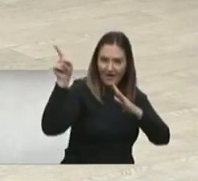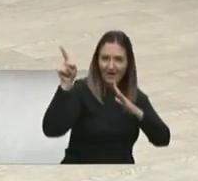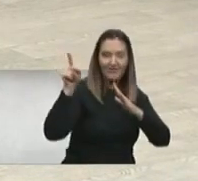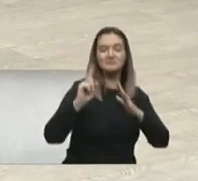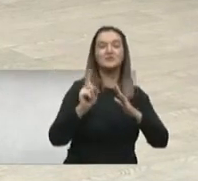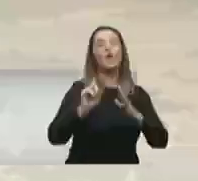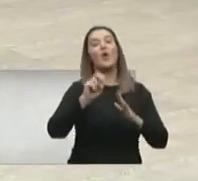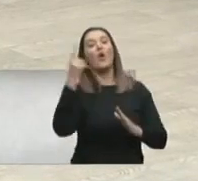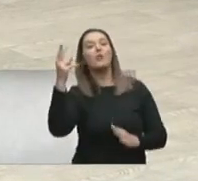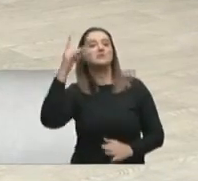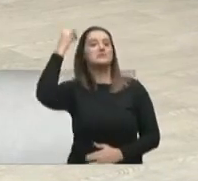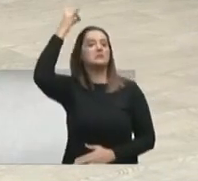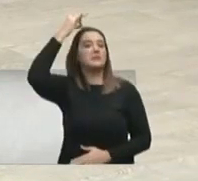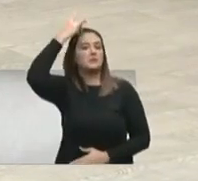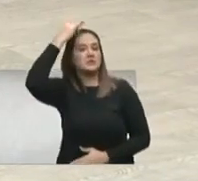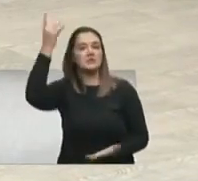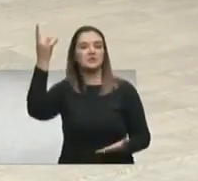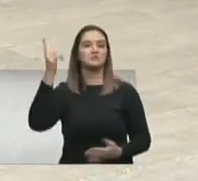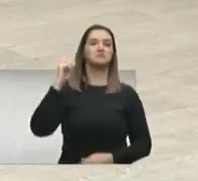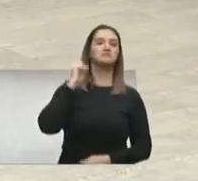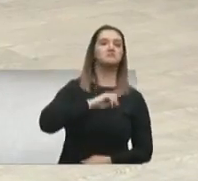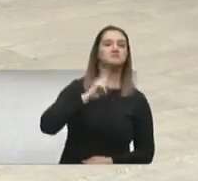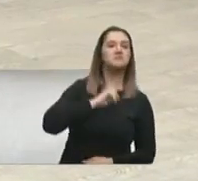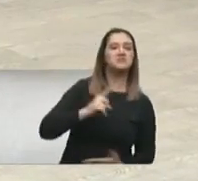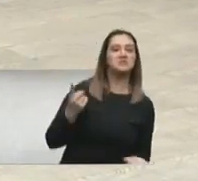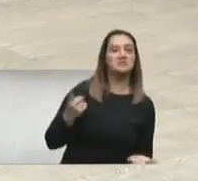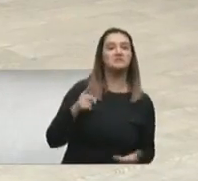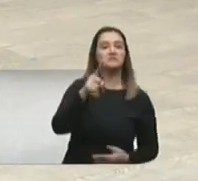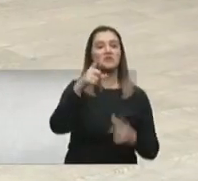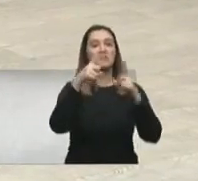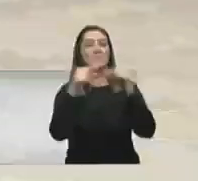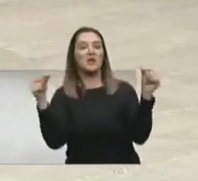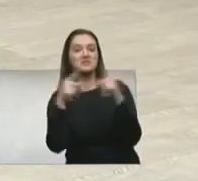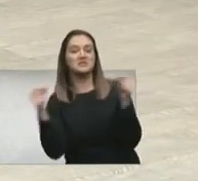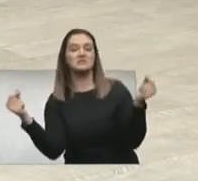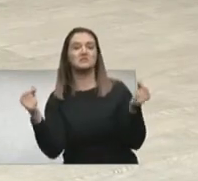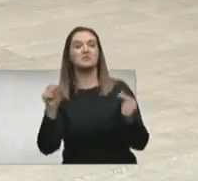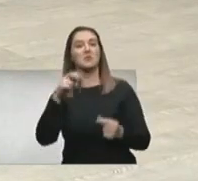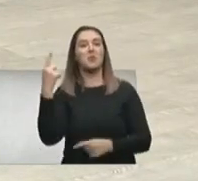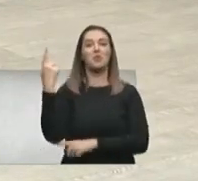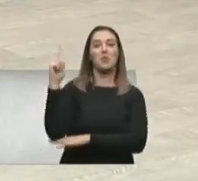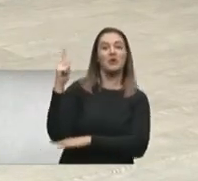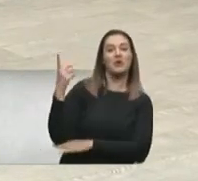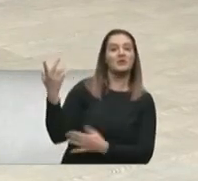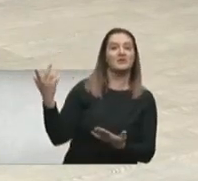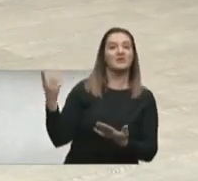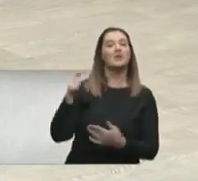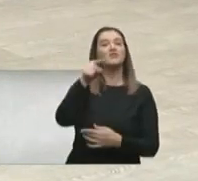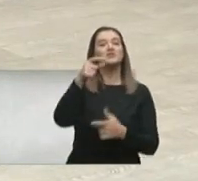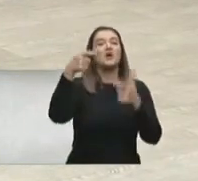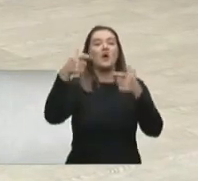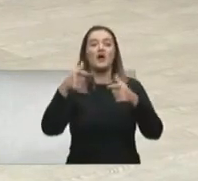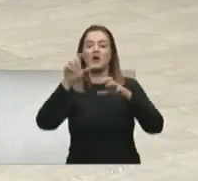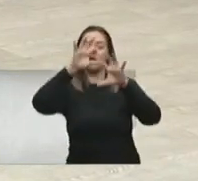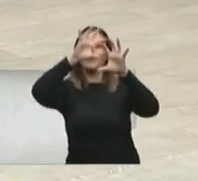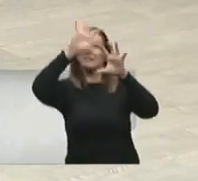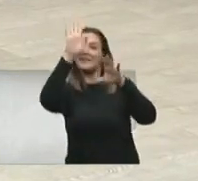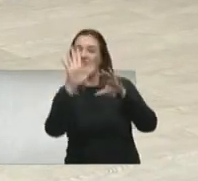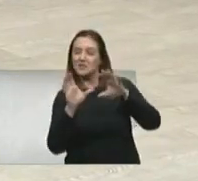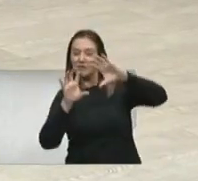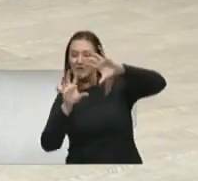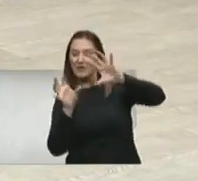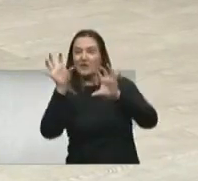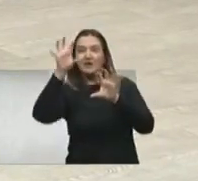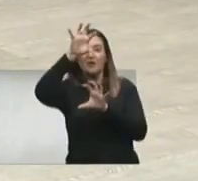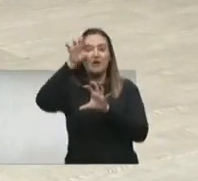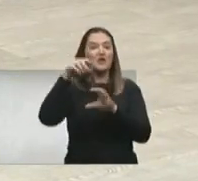no Espírito Santo, você que assiste em Minas Gerais, você que está em Brasília, você que está em Goiânia, você que está no Centro-Oeste, você que está no Rio Grande do Sul,